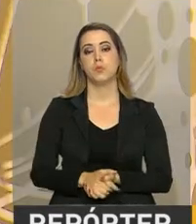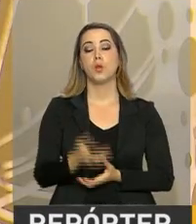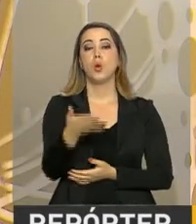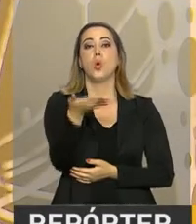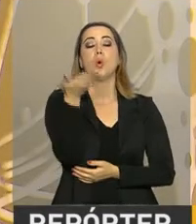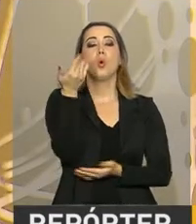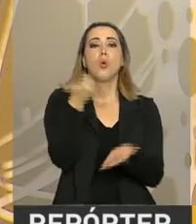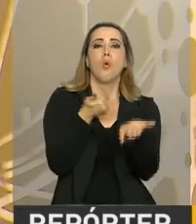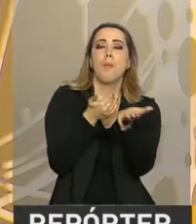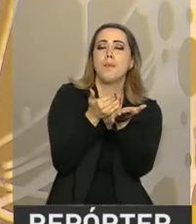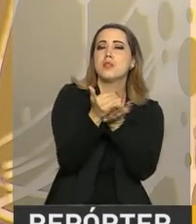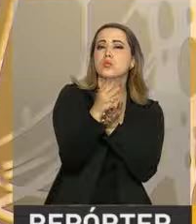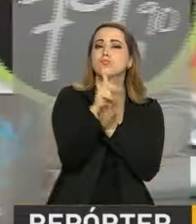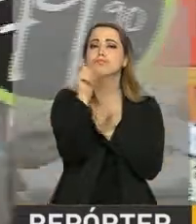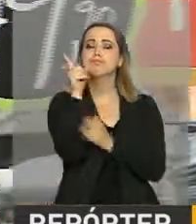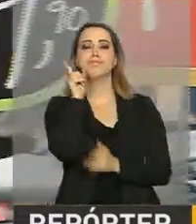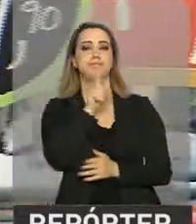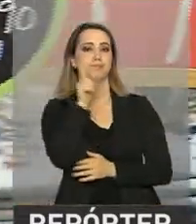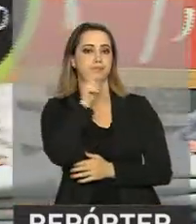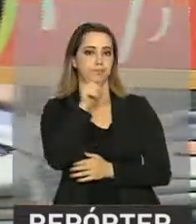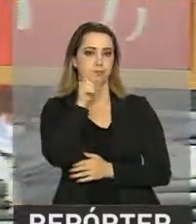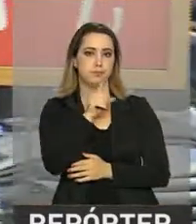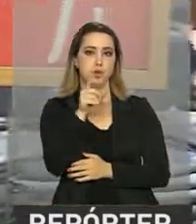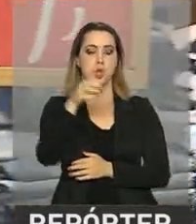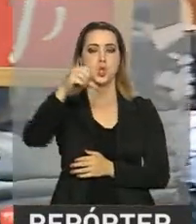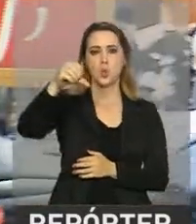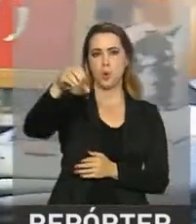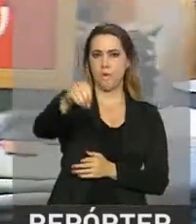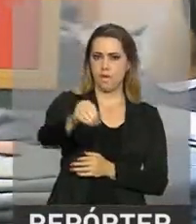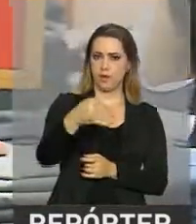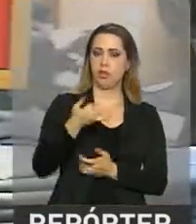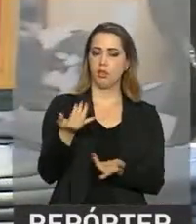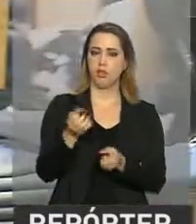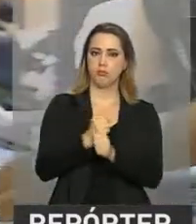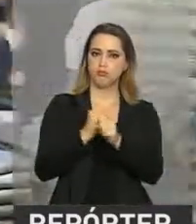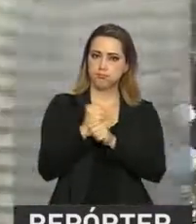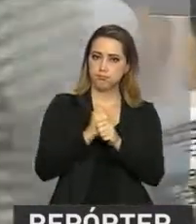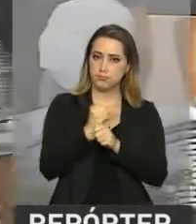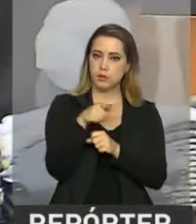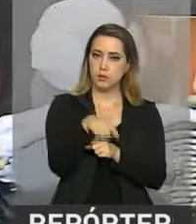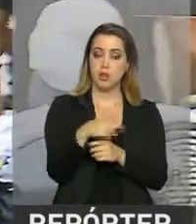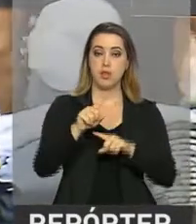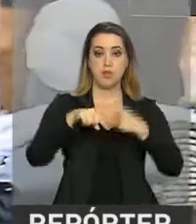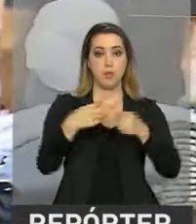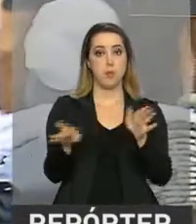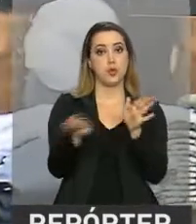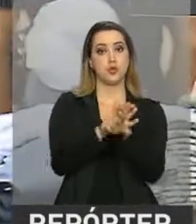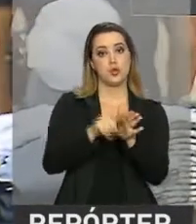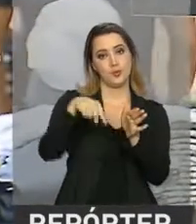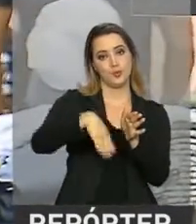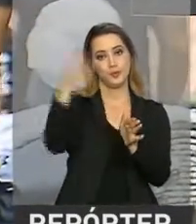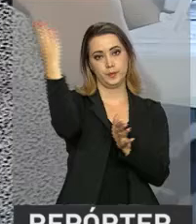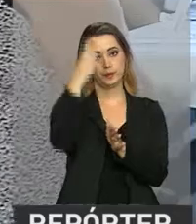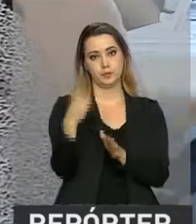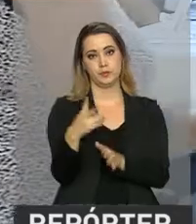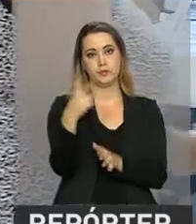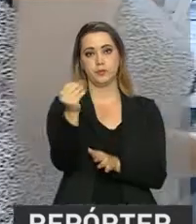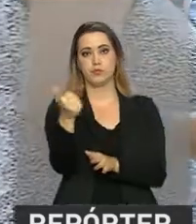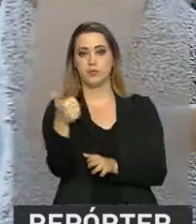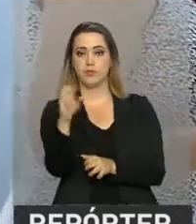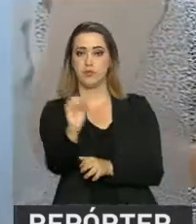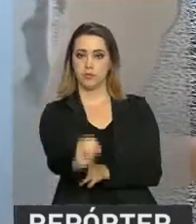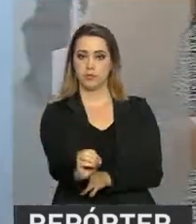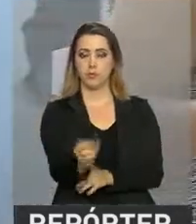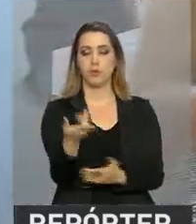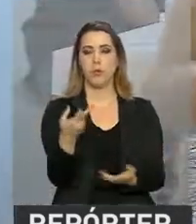nos anos 90 e chegou ao brasil em 2010 por iniciativa de uma empresa especializada em descontos na internet da